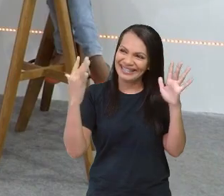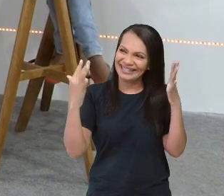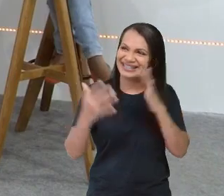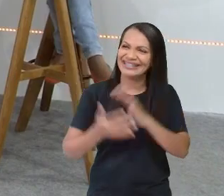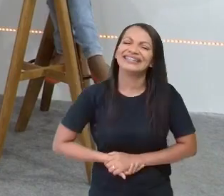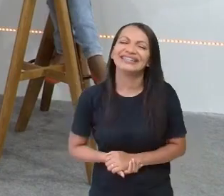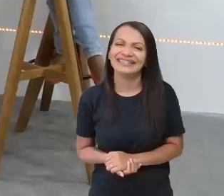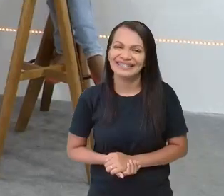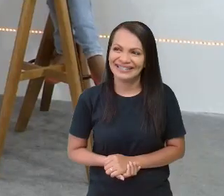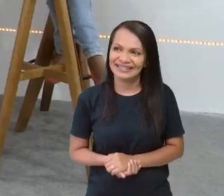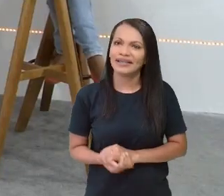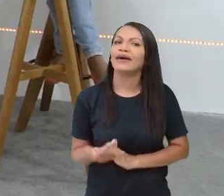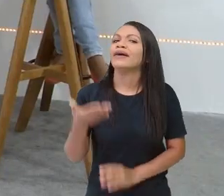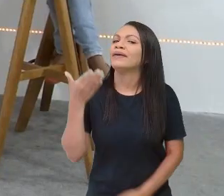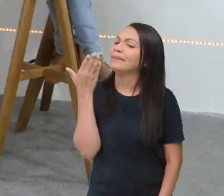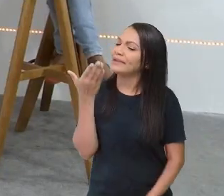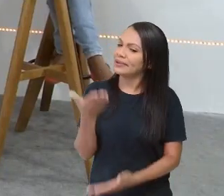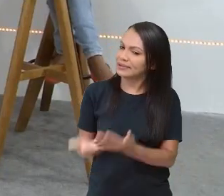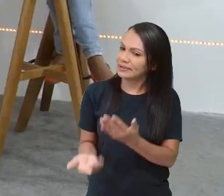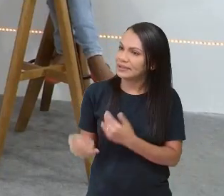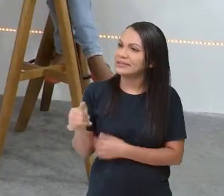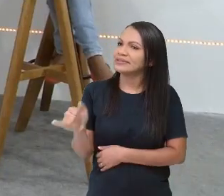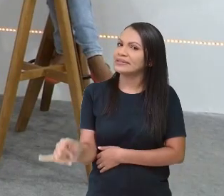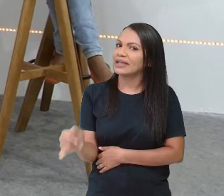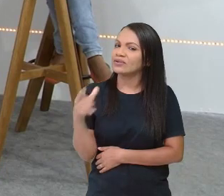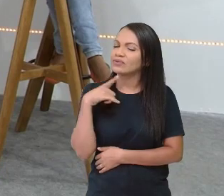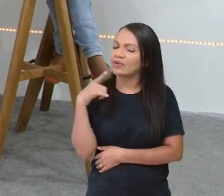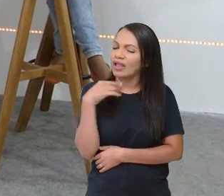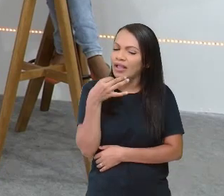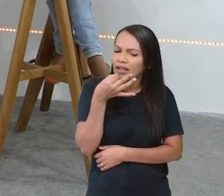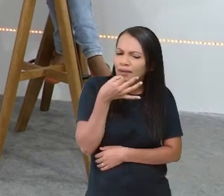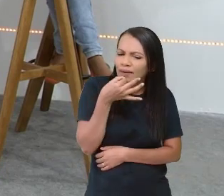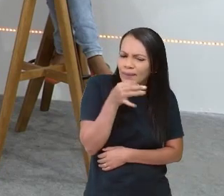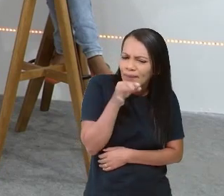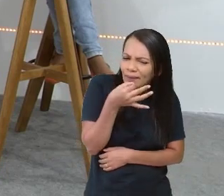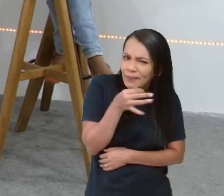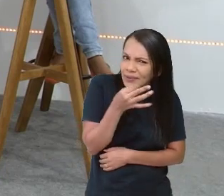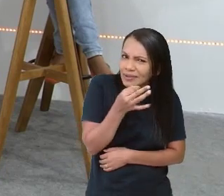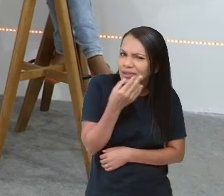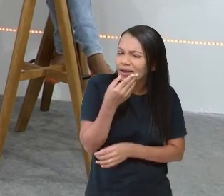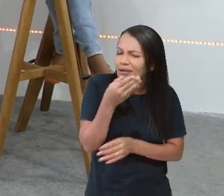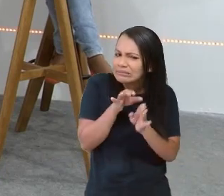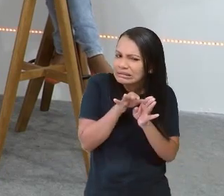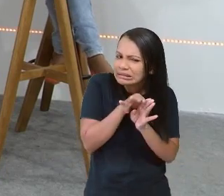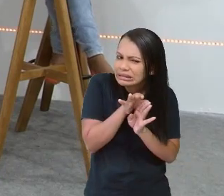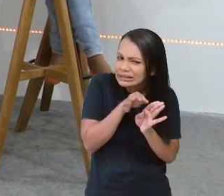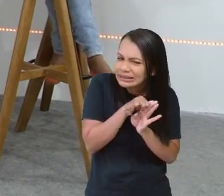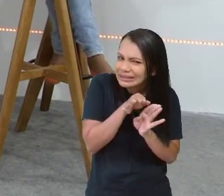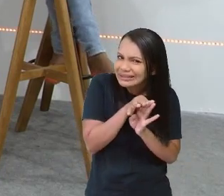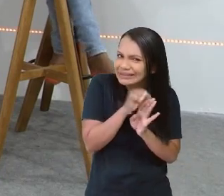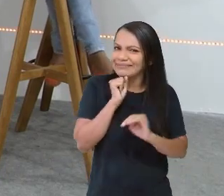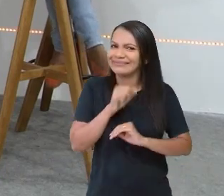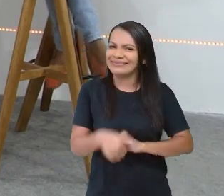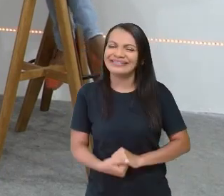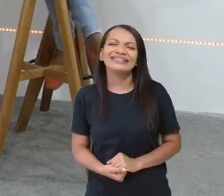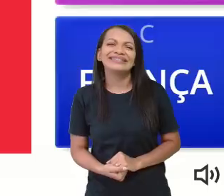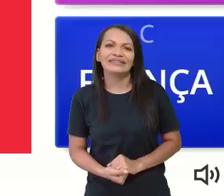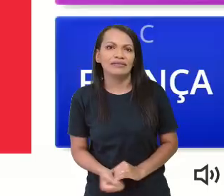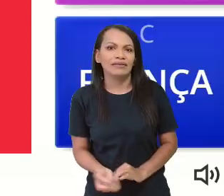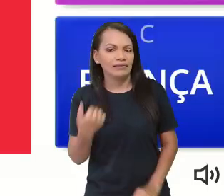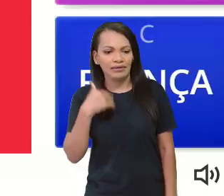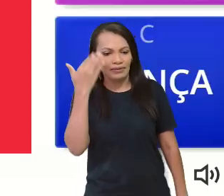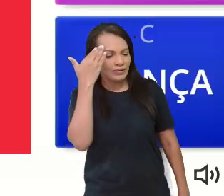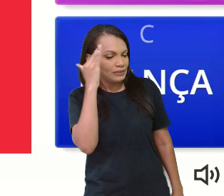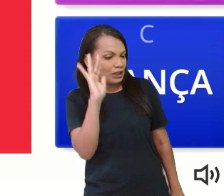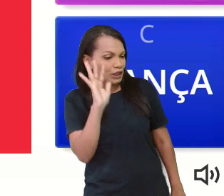A gente ia perder se não tivesse o soprozinho aqui do pessoal, né? Porque a gente também não sabe todas as bandeiras, né? E a